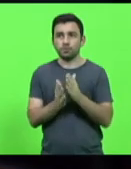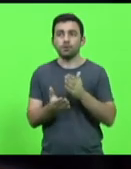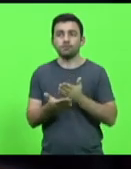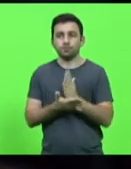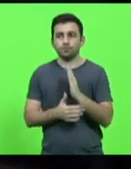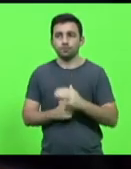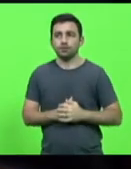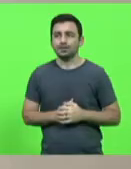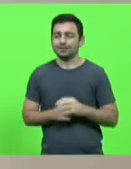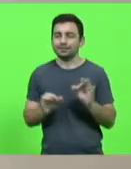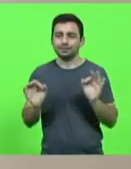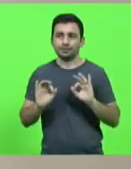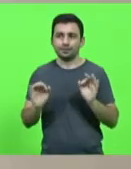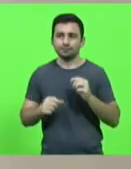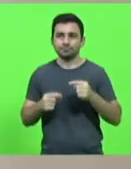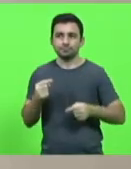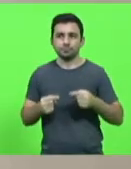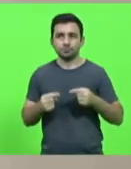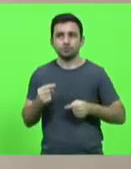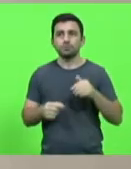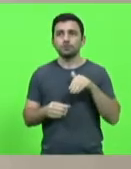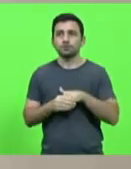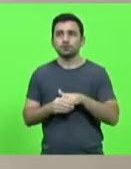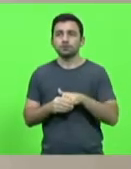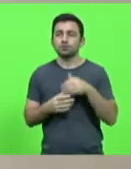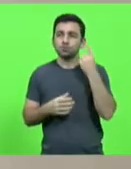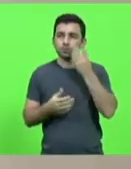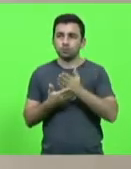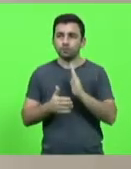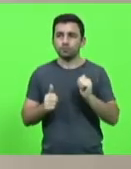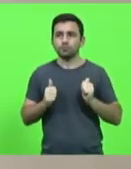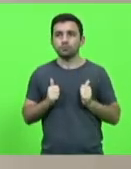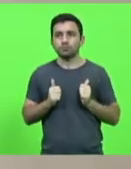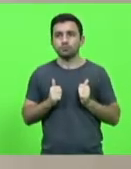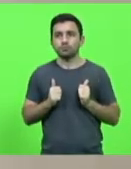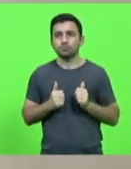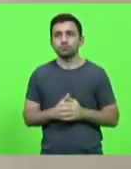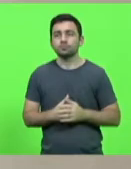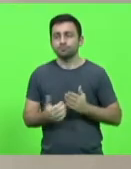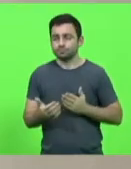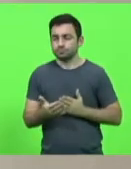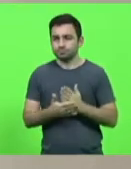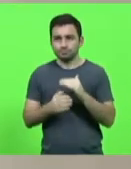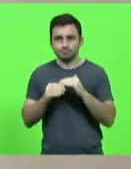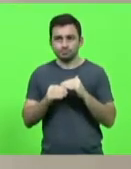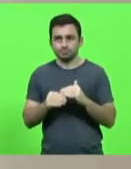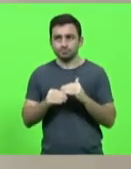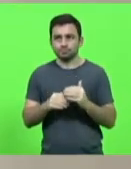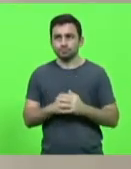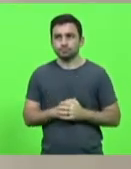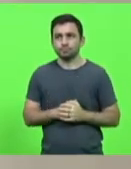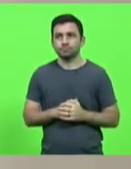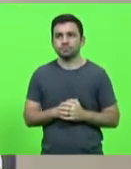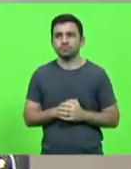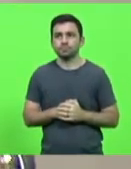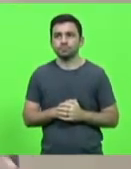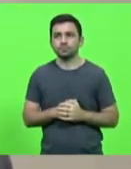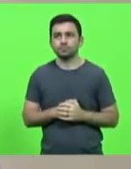Não havendo mais quem queira discutir em votação, deputados que aprovam, permaneçam como se encontram. Aprovado por unanimidade.